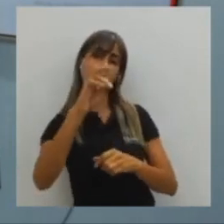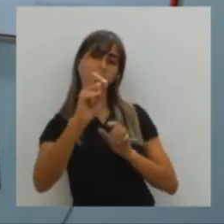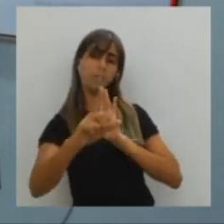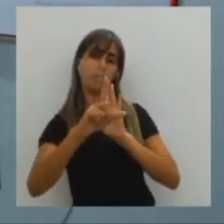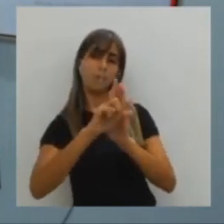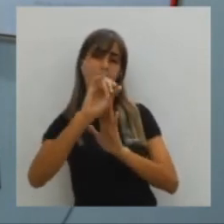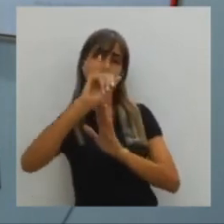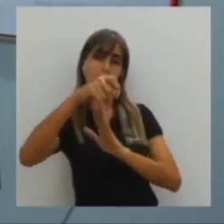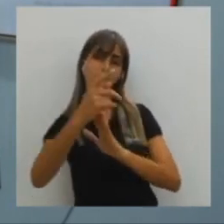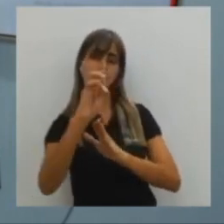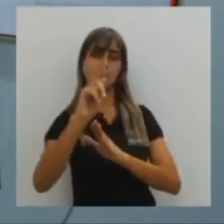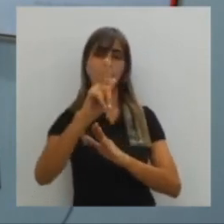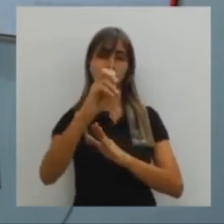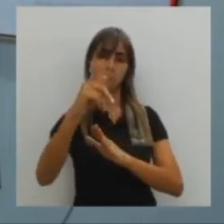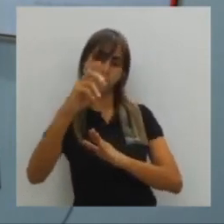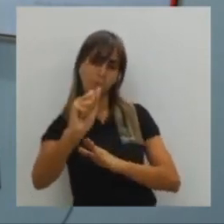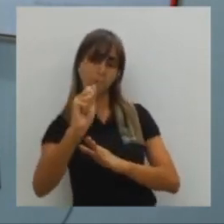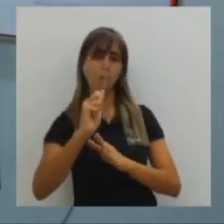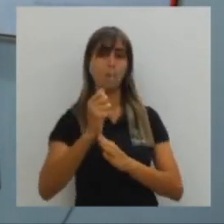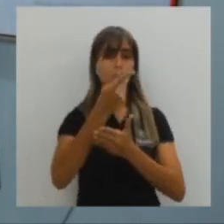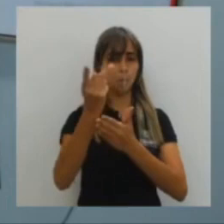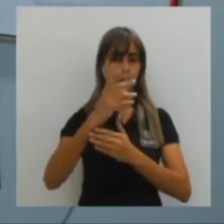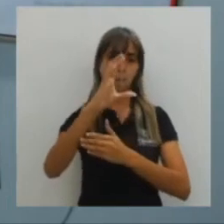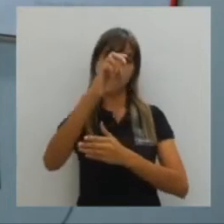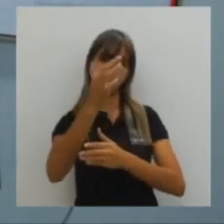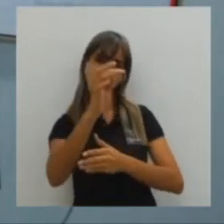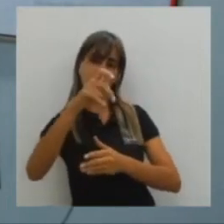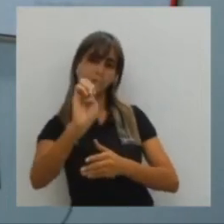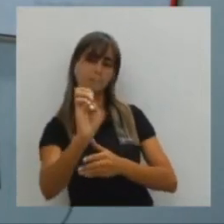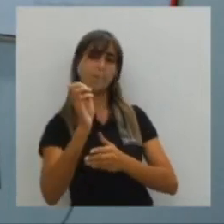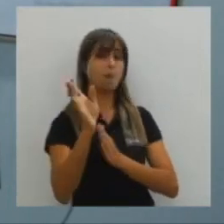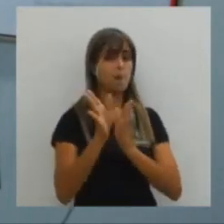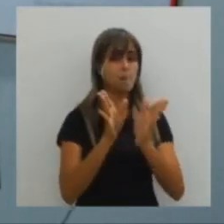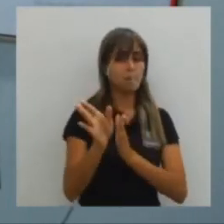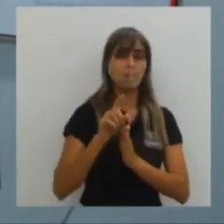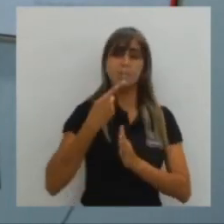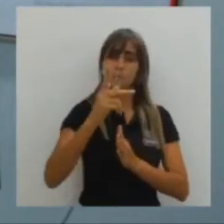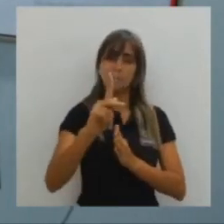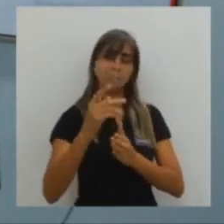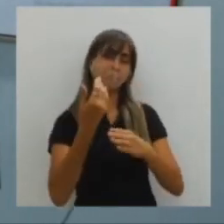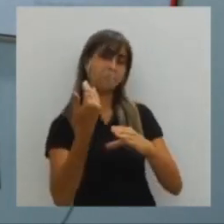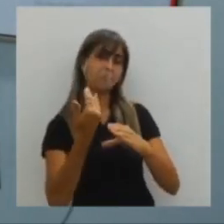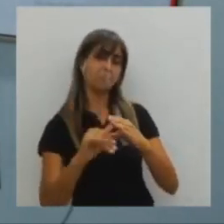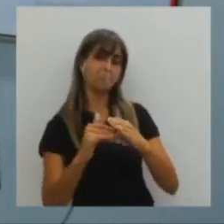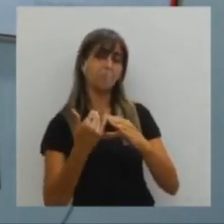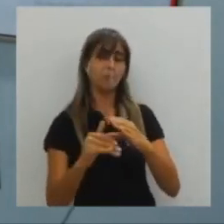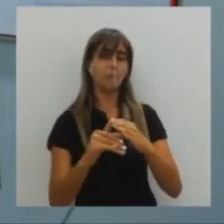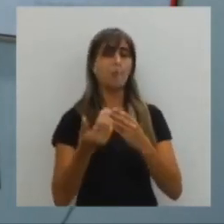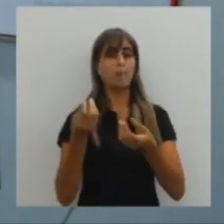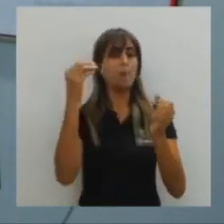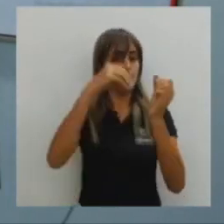Apple Store ou na Google Play e procurar por Conecta Aí. E aí, para ter acesso, você precisa do seu e-mail institucional e da sua